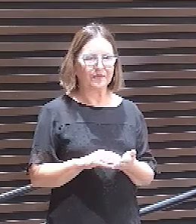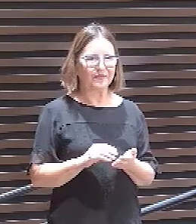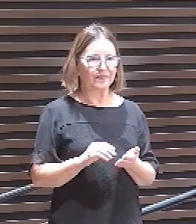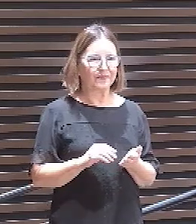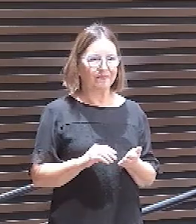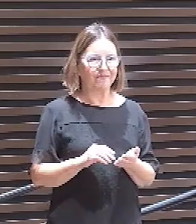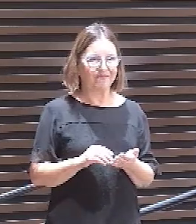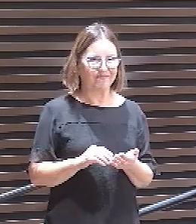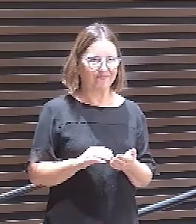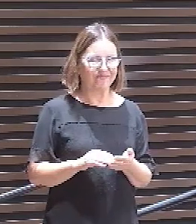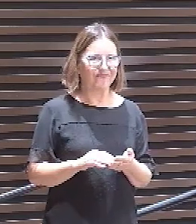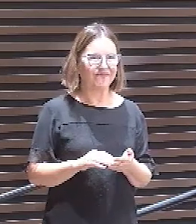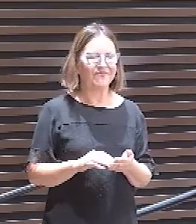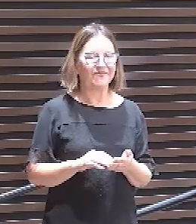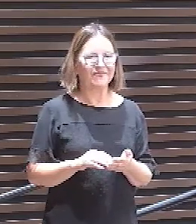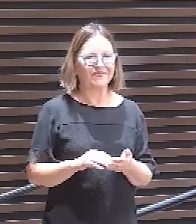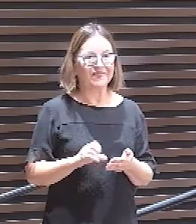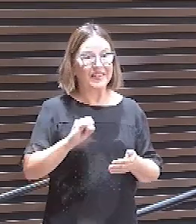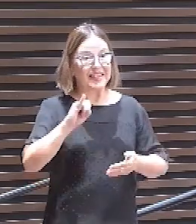é